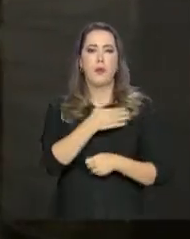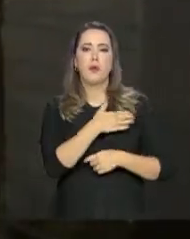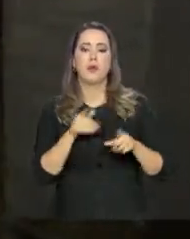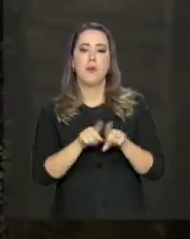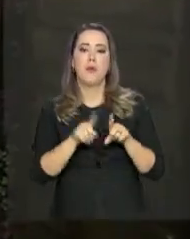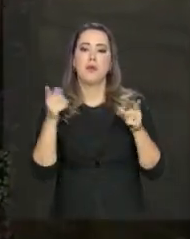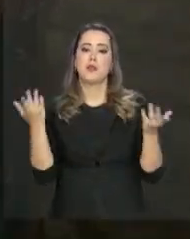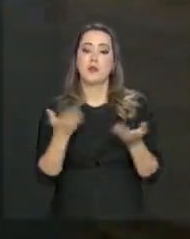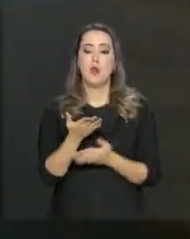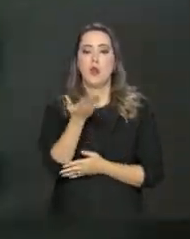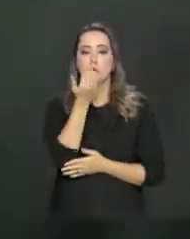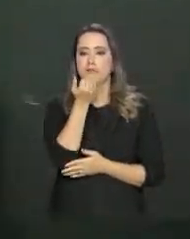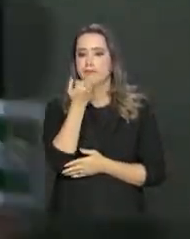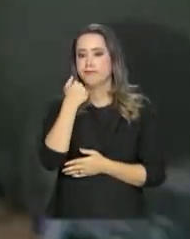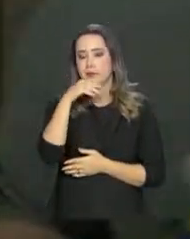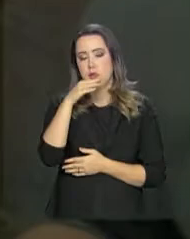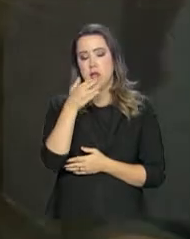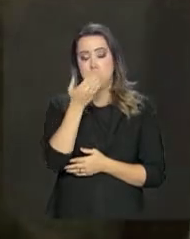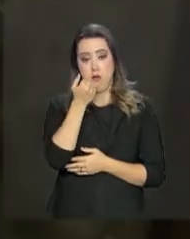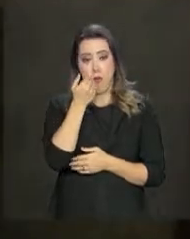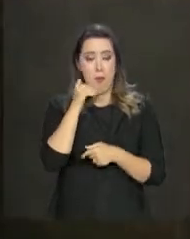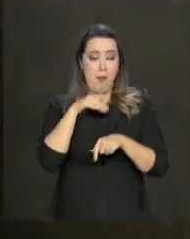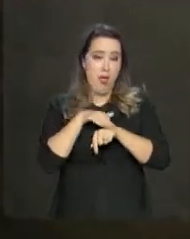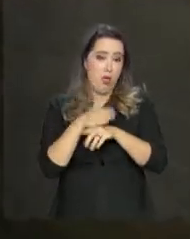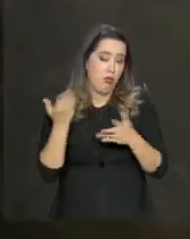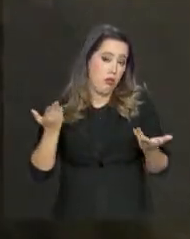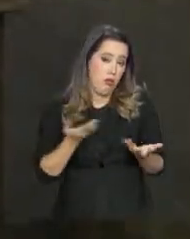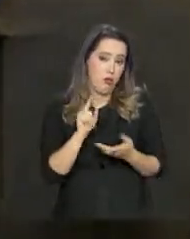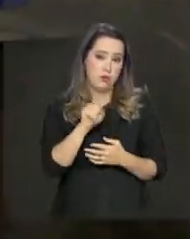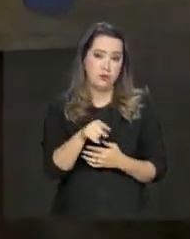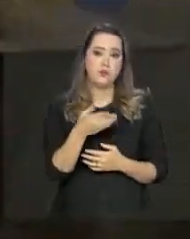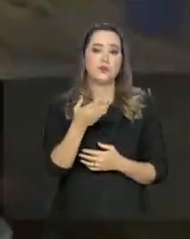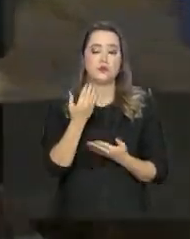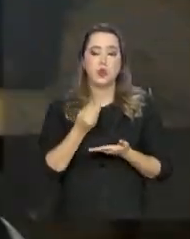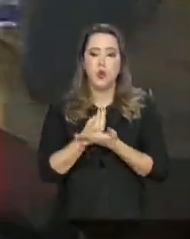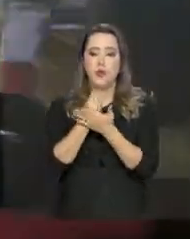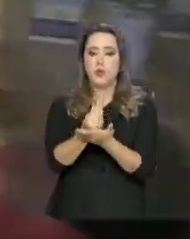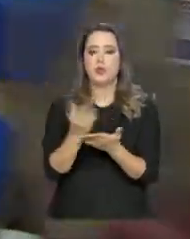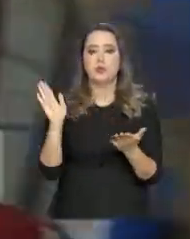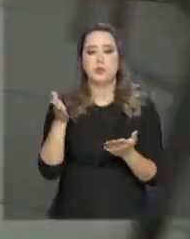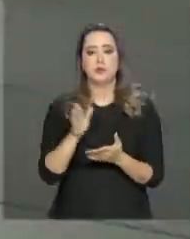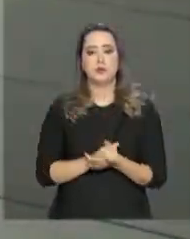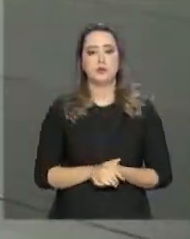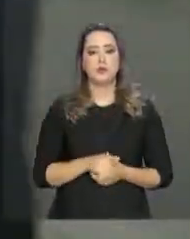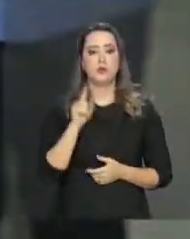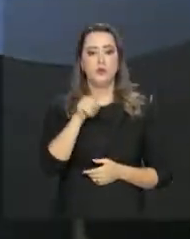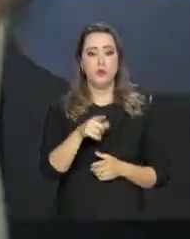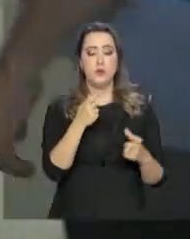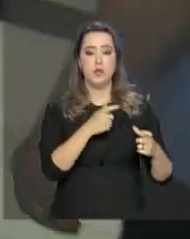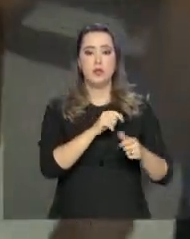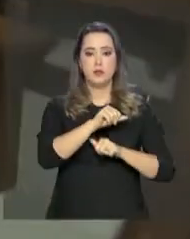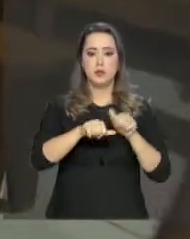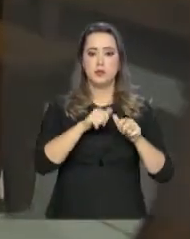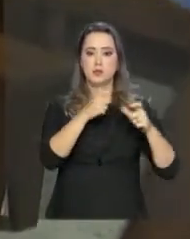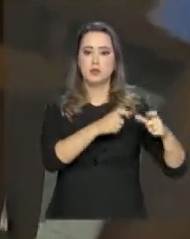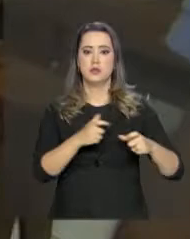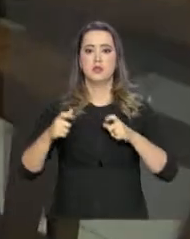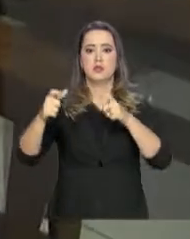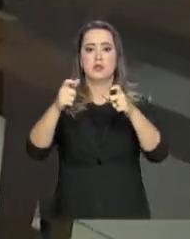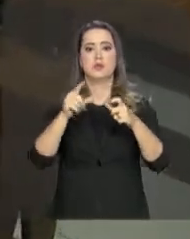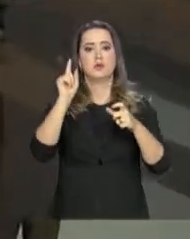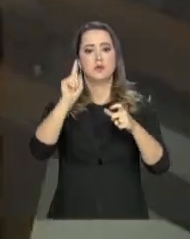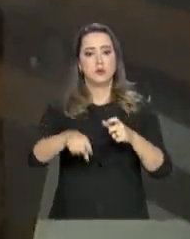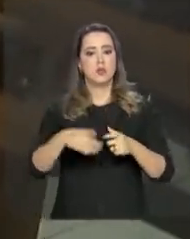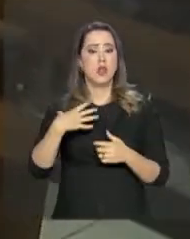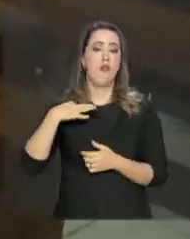mesmo jantando aqui nesse espaço, uma janta que foi servida agora há pouco. Essa interiorização, Roberto,